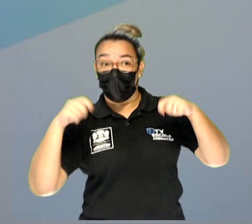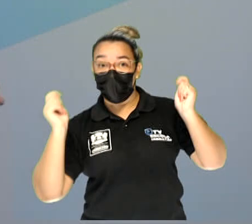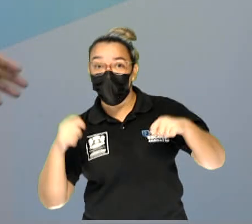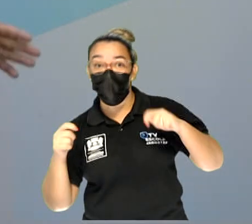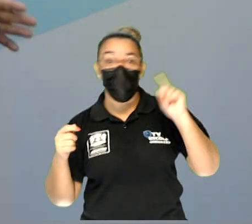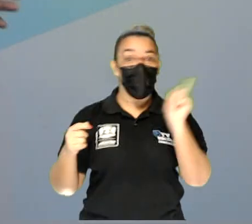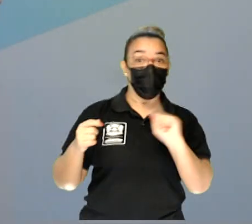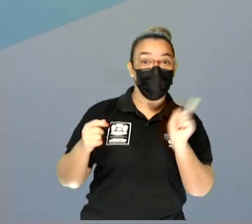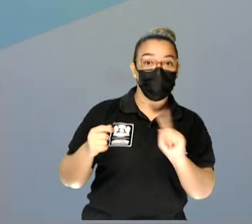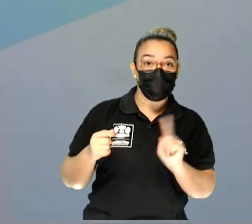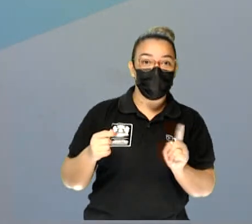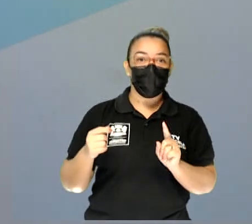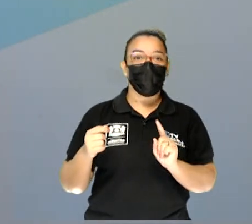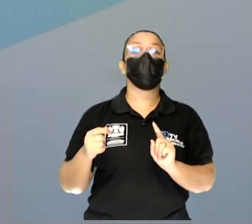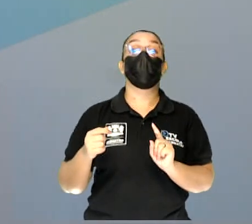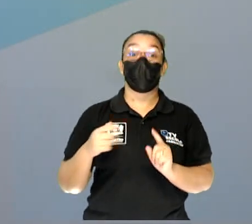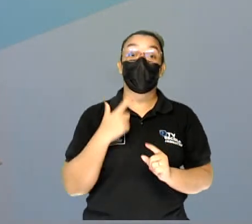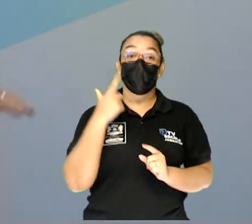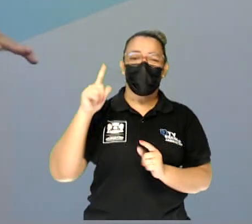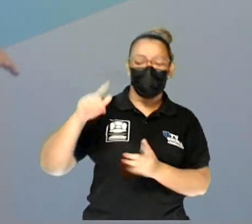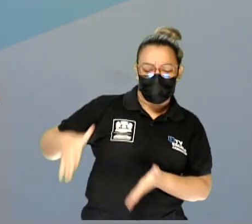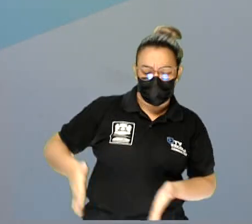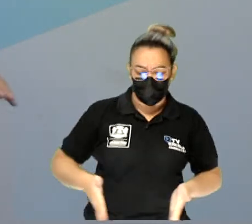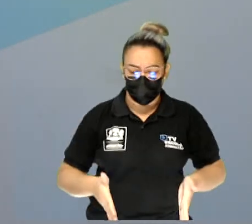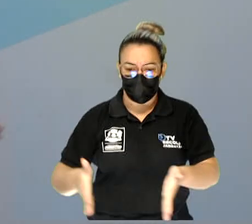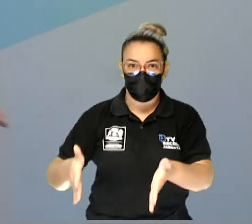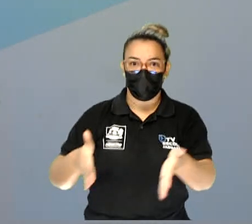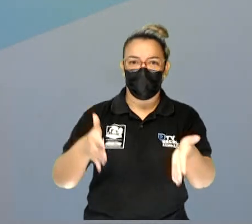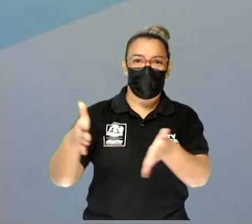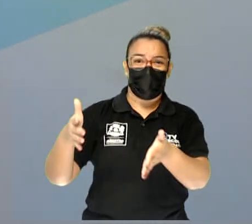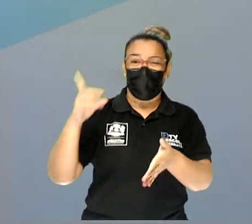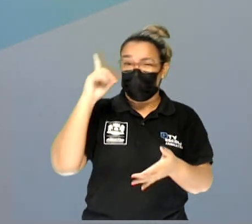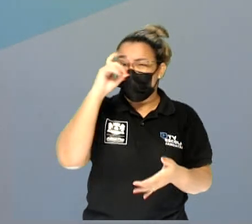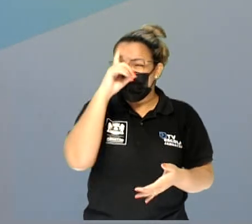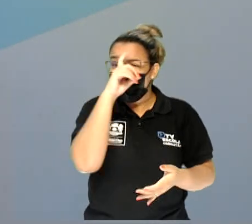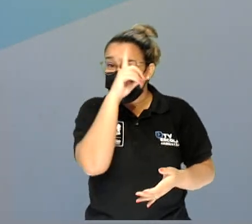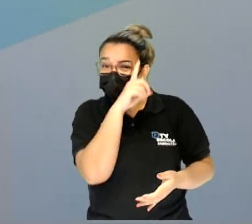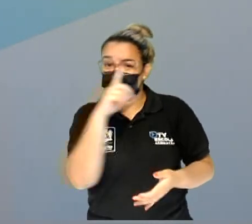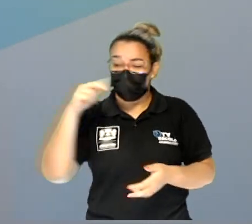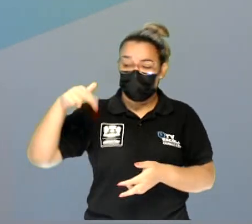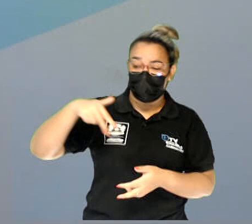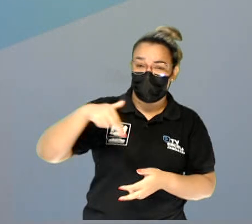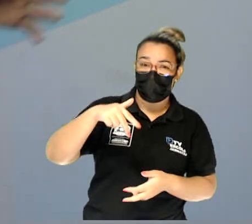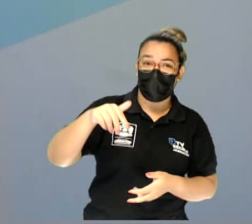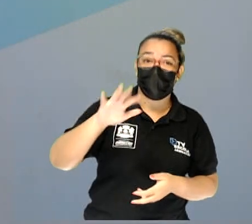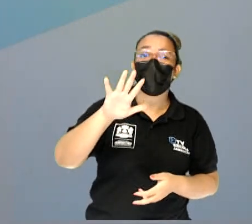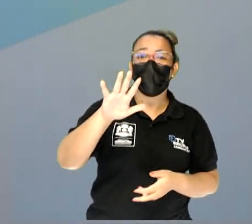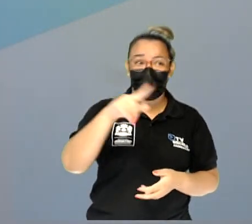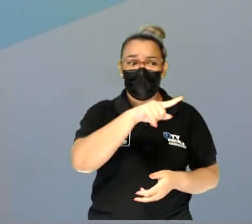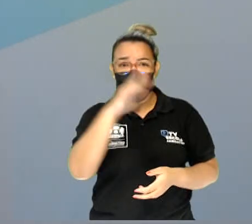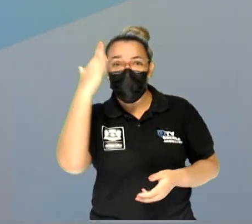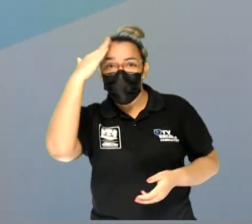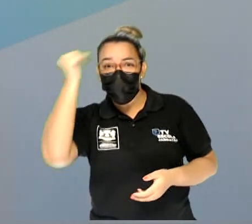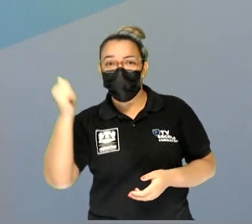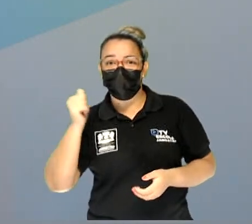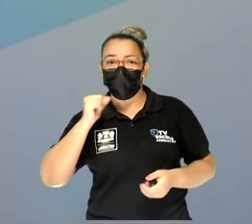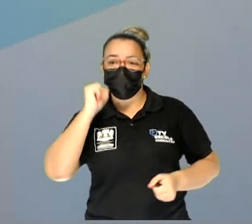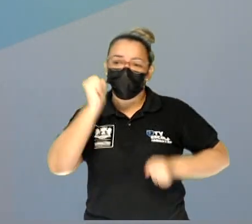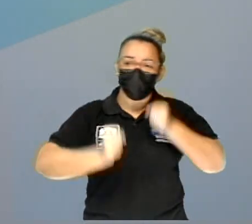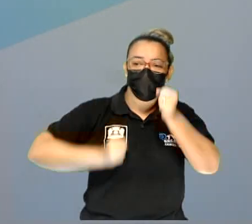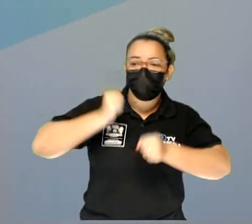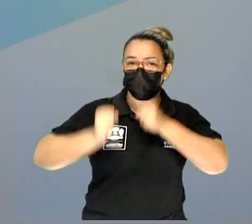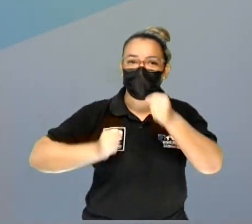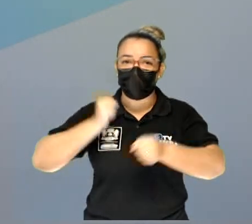justamente por um caminho que era uma área meio alagadiça, de difícil acesso. Mas eles sabiam já por onde tinham que correr. E como tinha